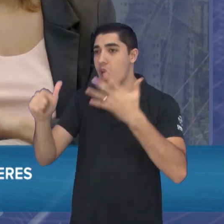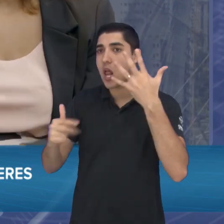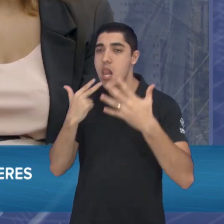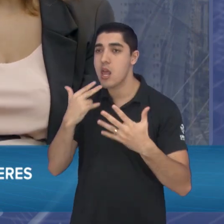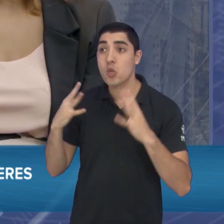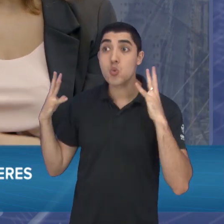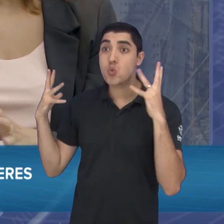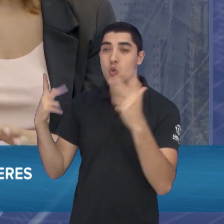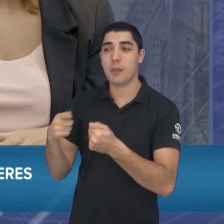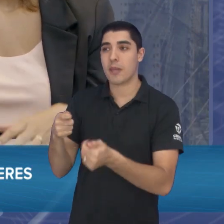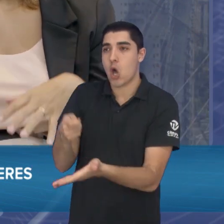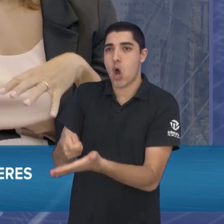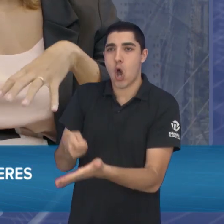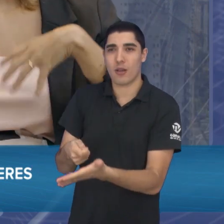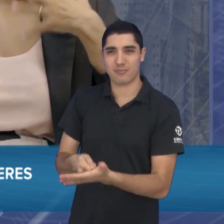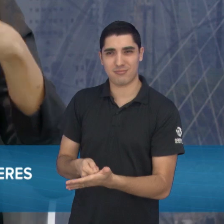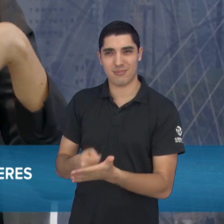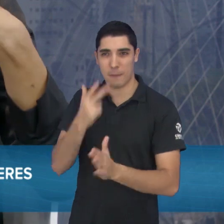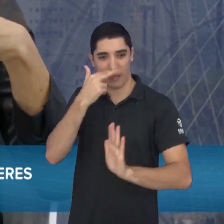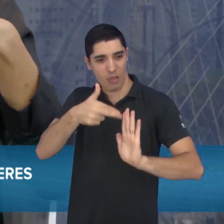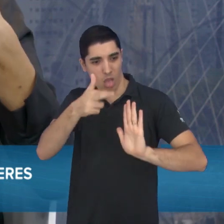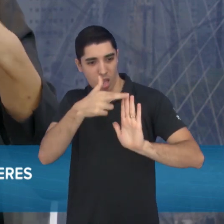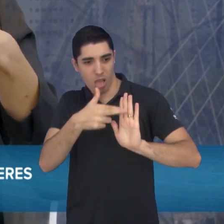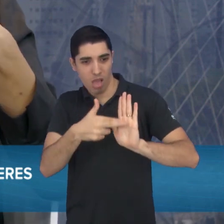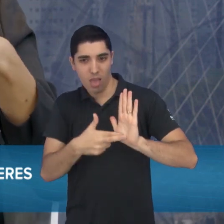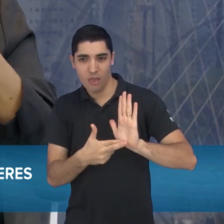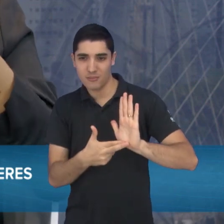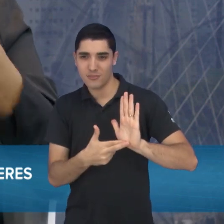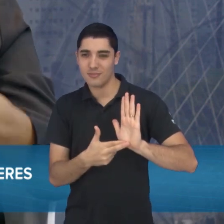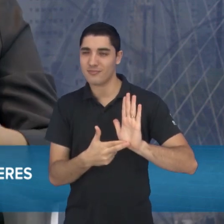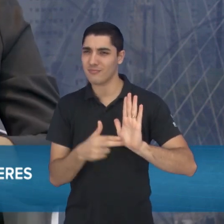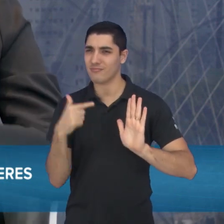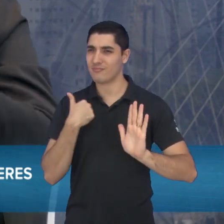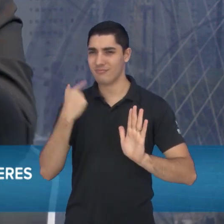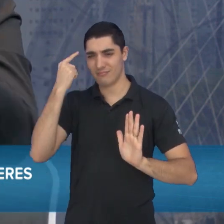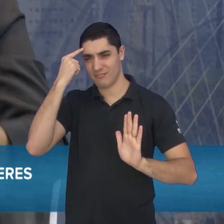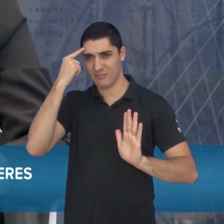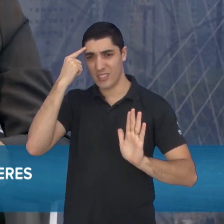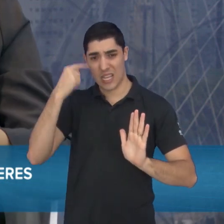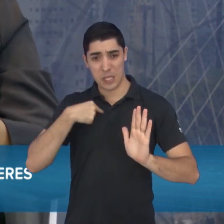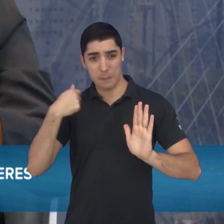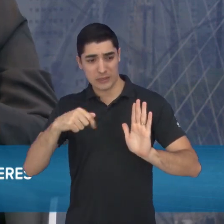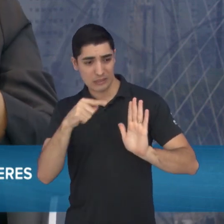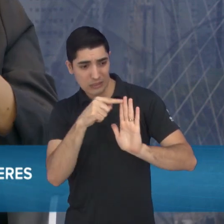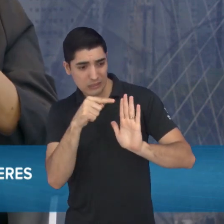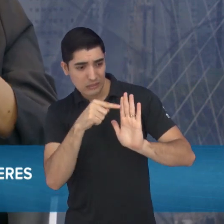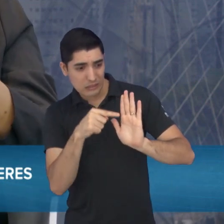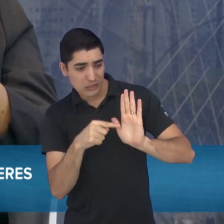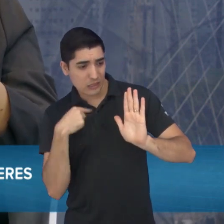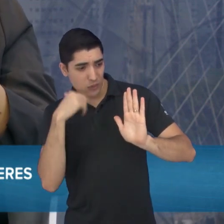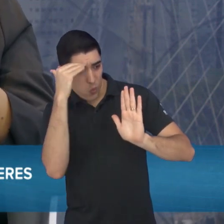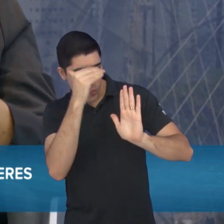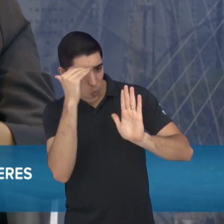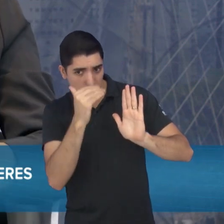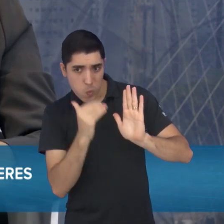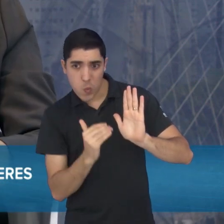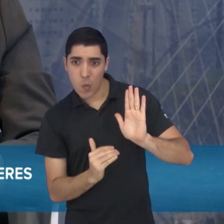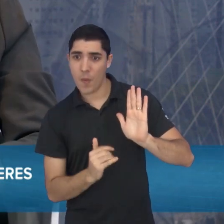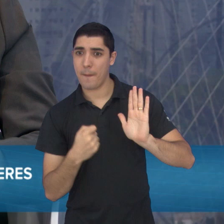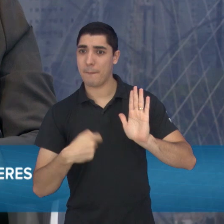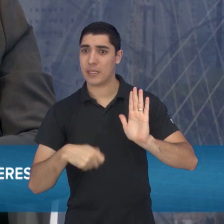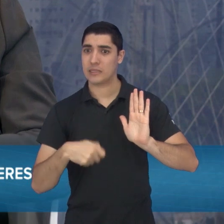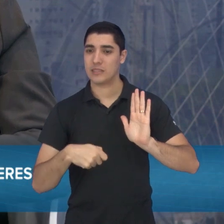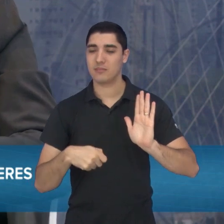que não existe. Exatamente. Então a gente fica nesse imperativo de que tem que dar conta de tudo, tem que fazer tudo, numa era de uma